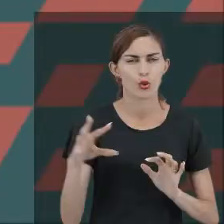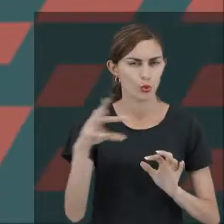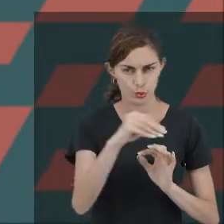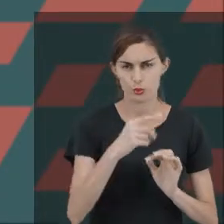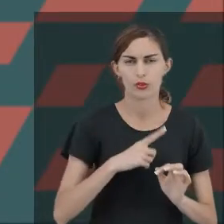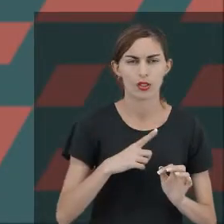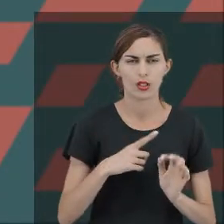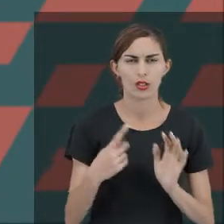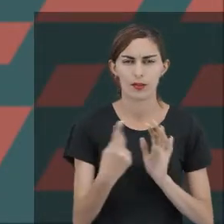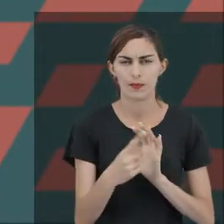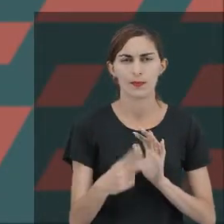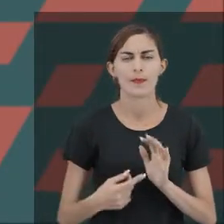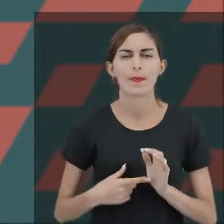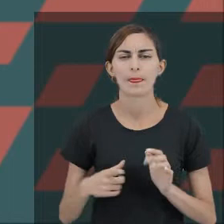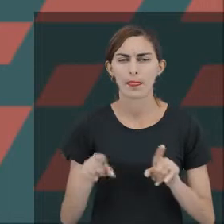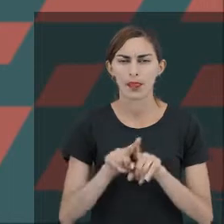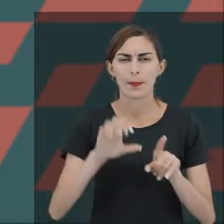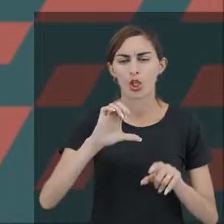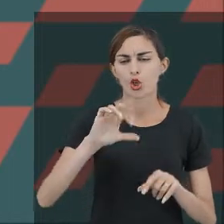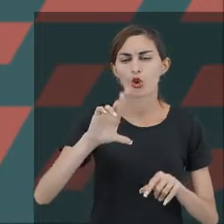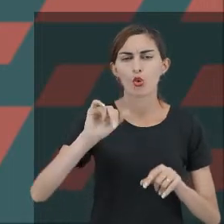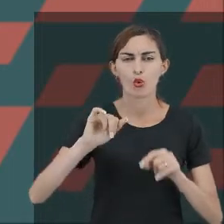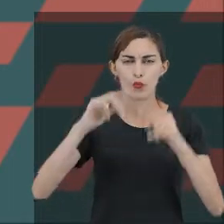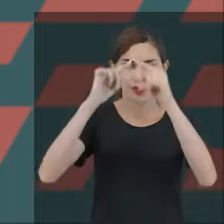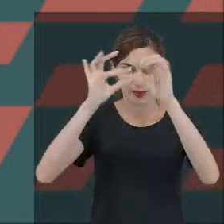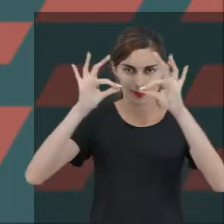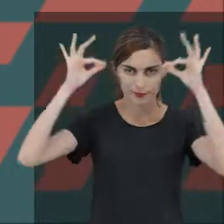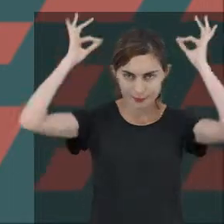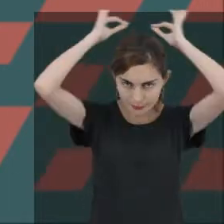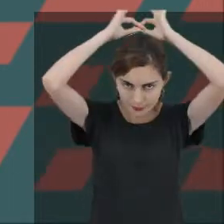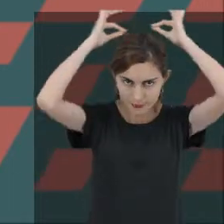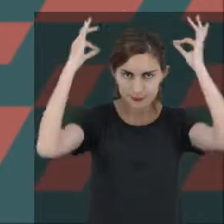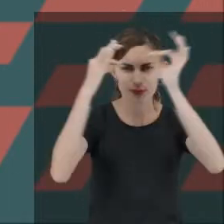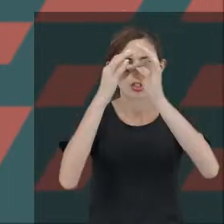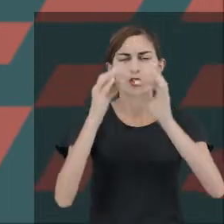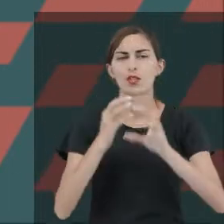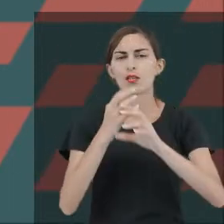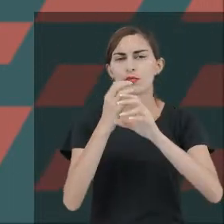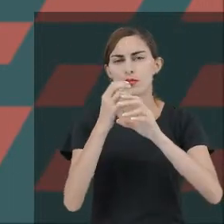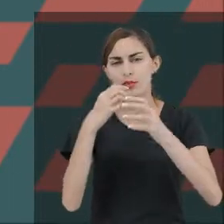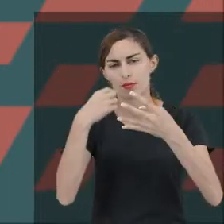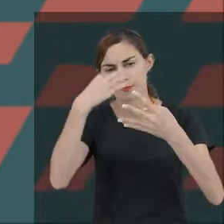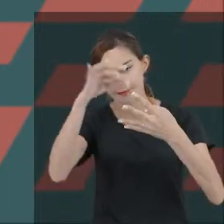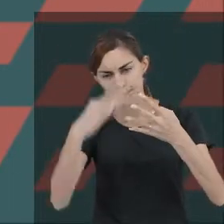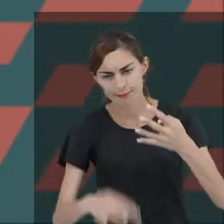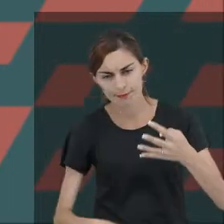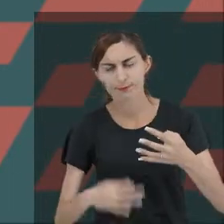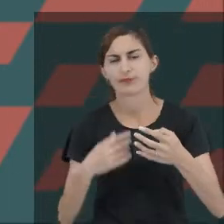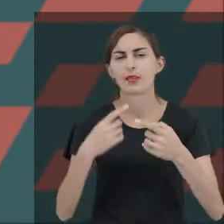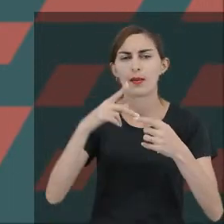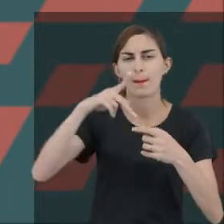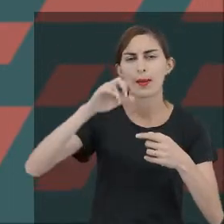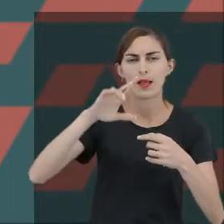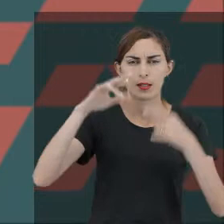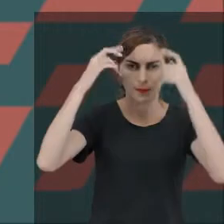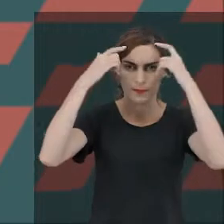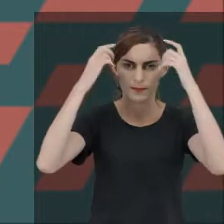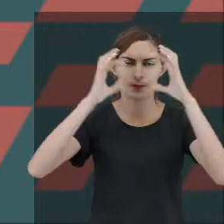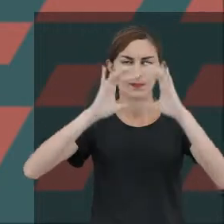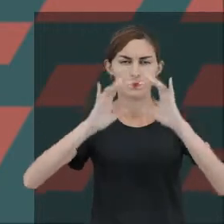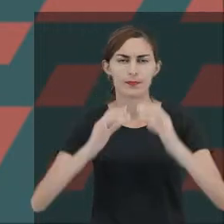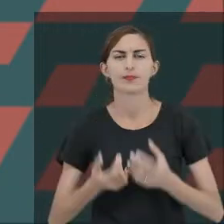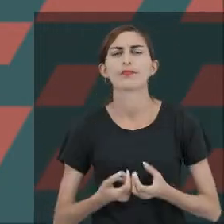todas lá. Como eu disse, nós trabalhamos as curvas para classificar o perímetro cefálico das crianças e, a partir